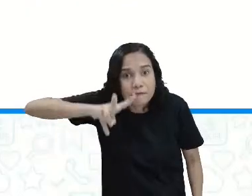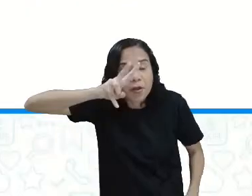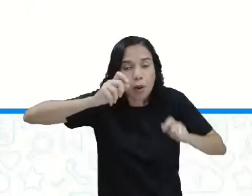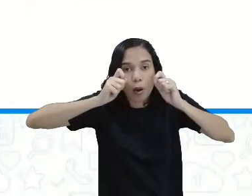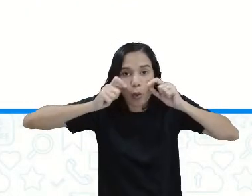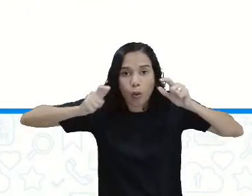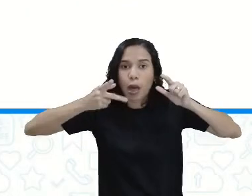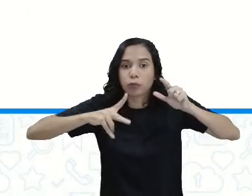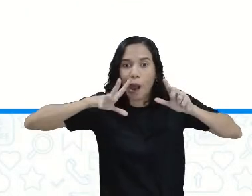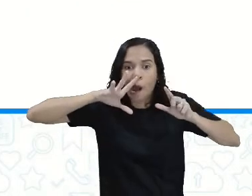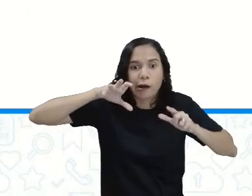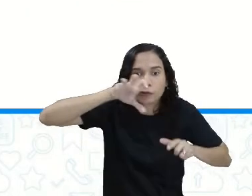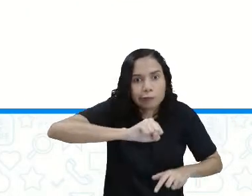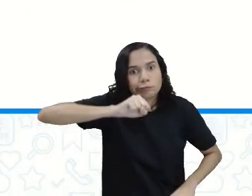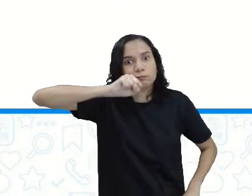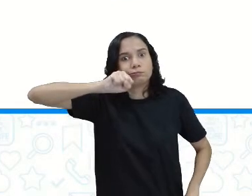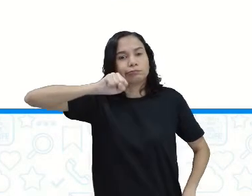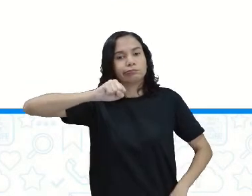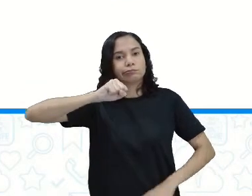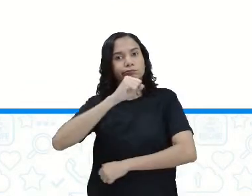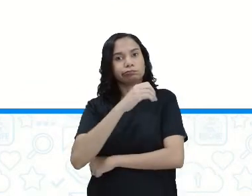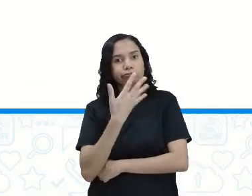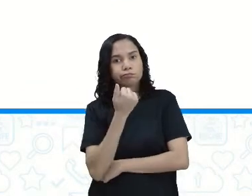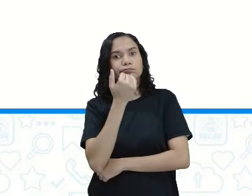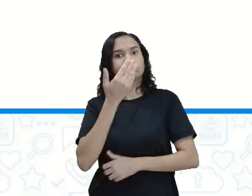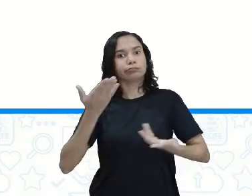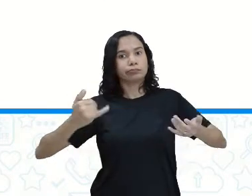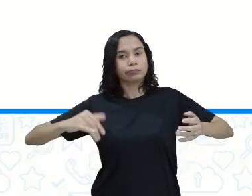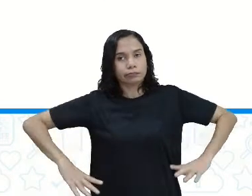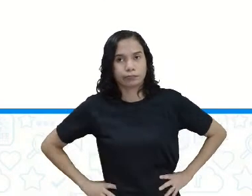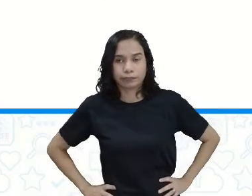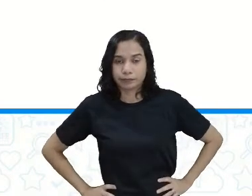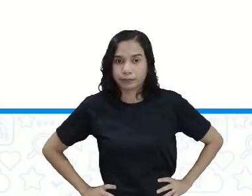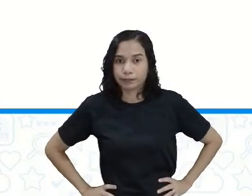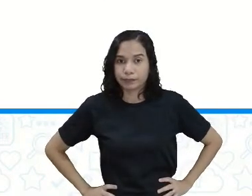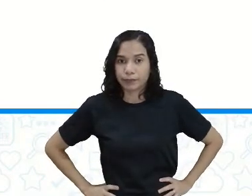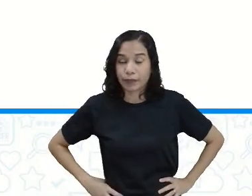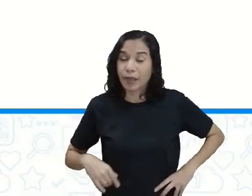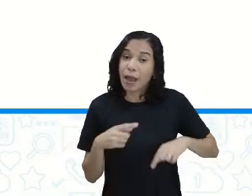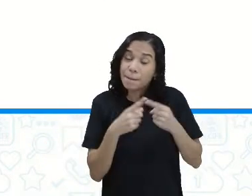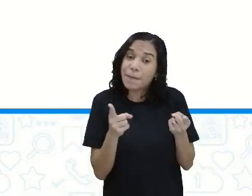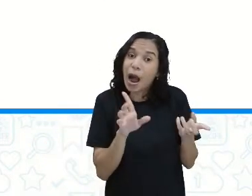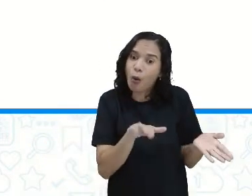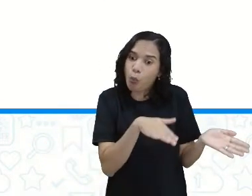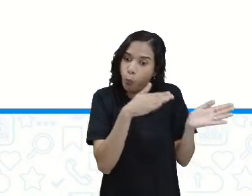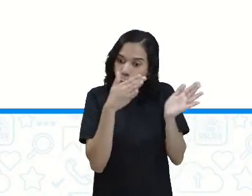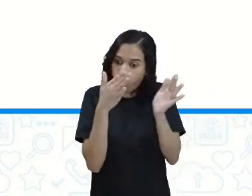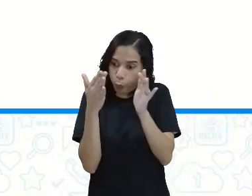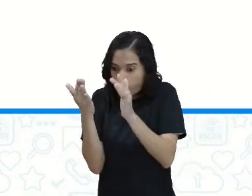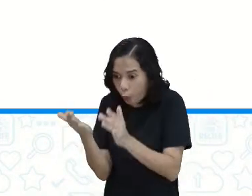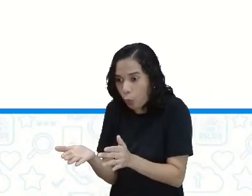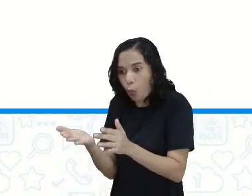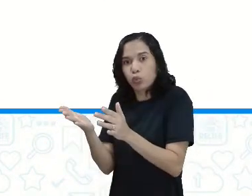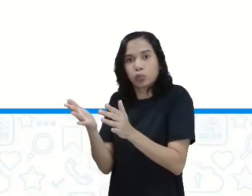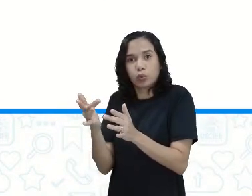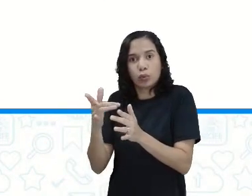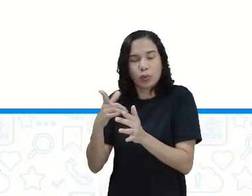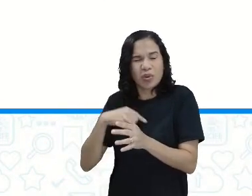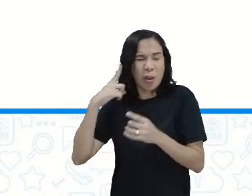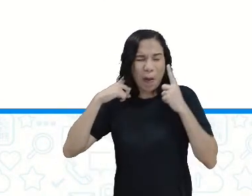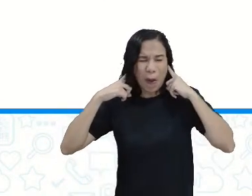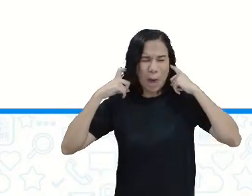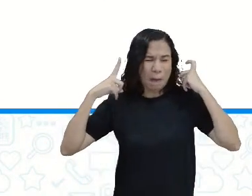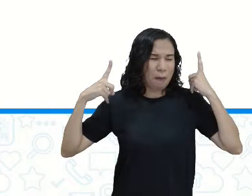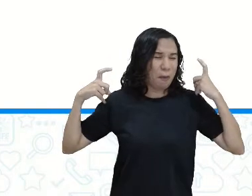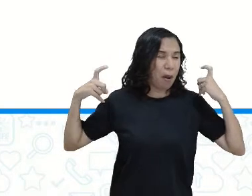acordado, poderia dar uma bocada em você e te comer. Já o outro bicho,